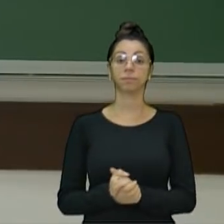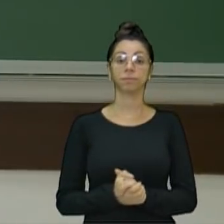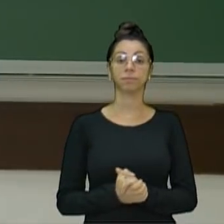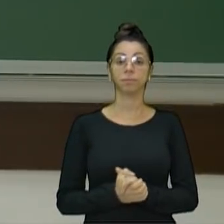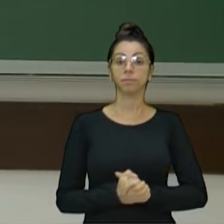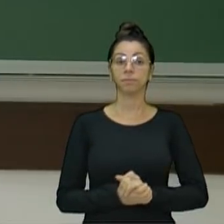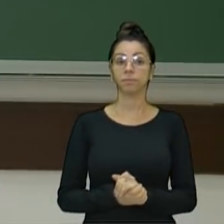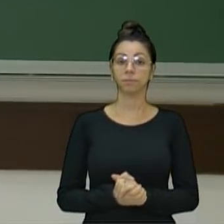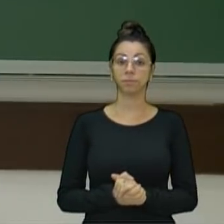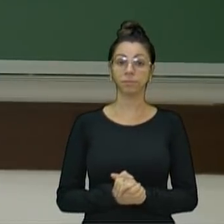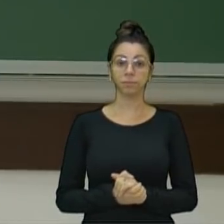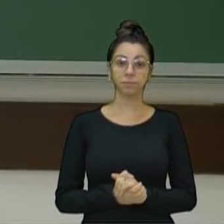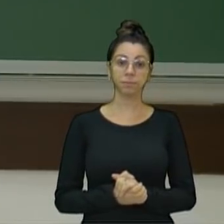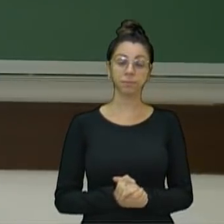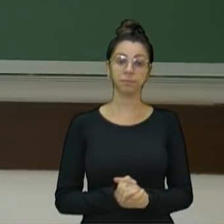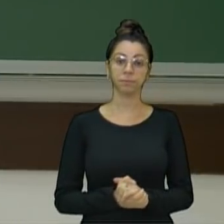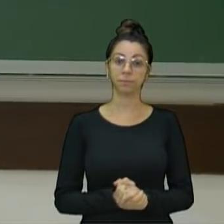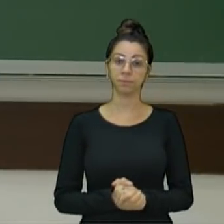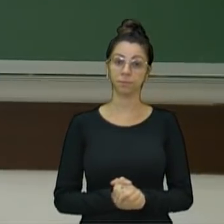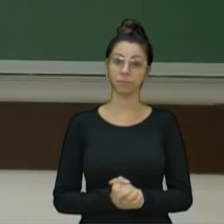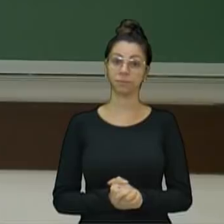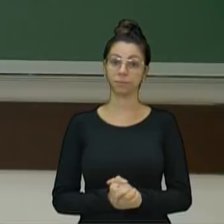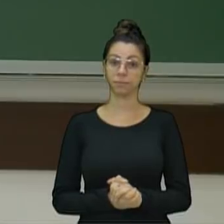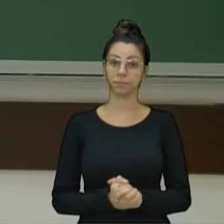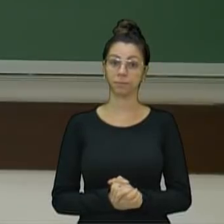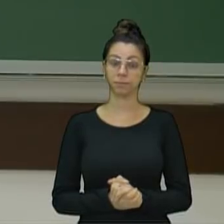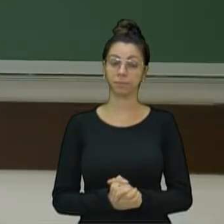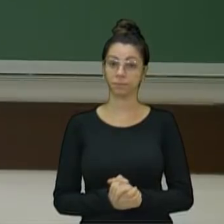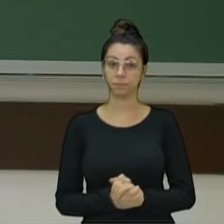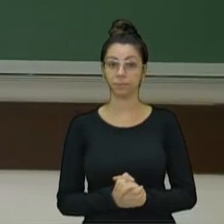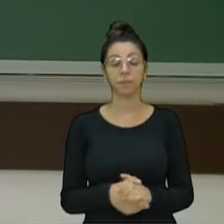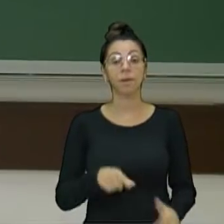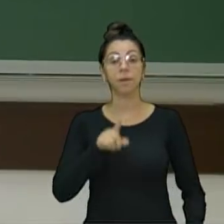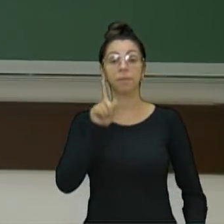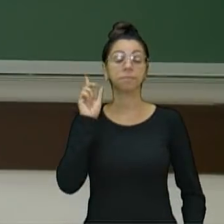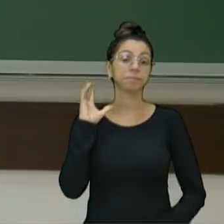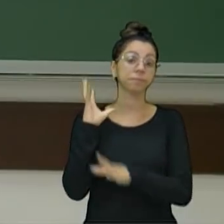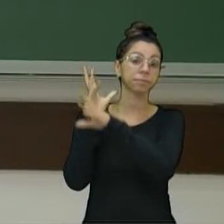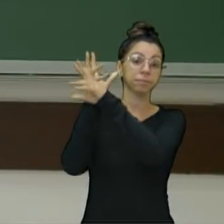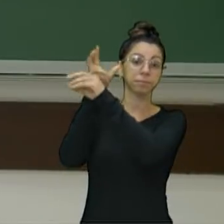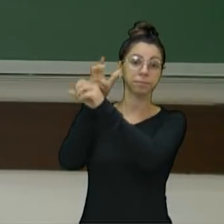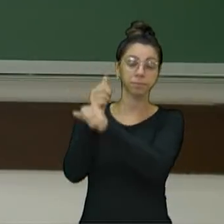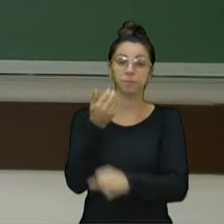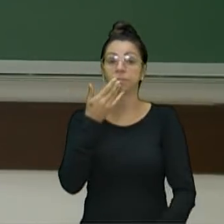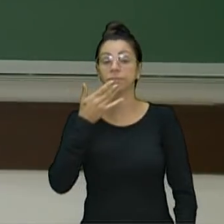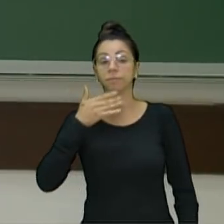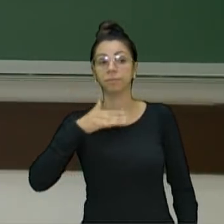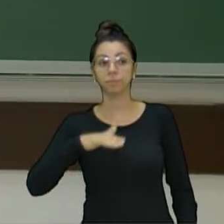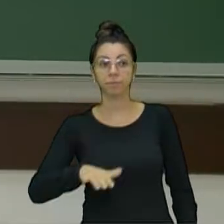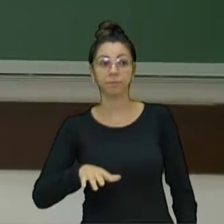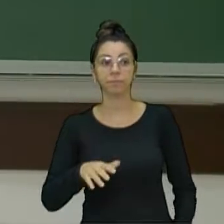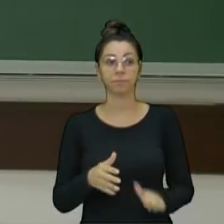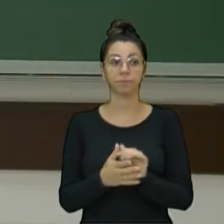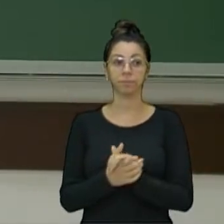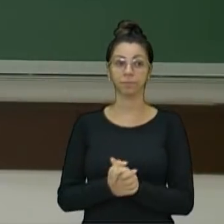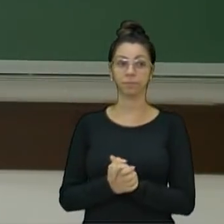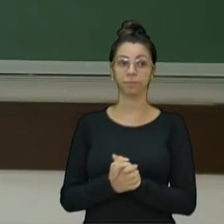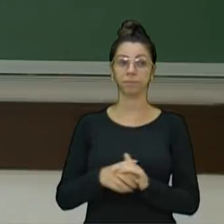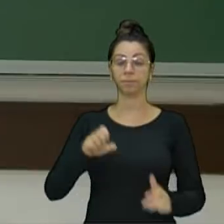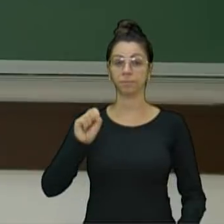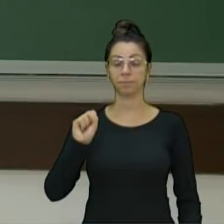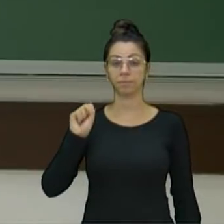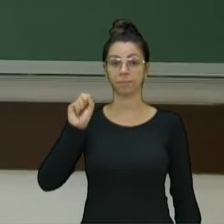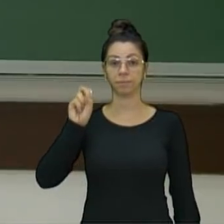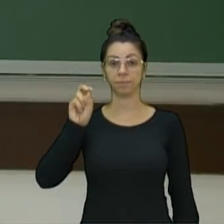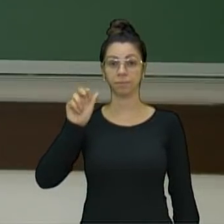Vamos para um texto aqui que ele vai falar sobre a recordação da infância da Savita. A Savita, ela é